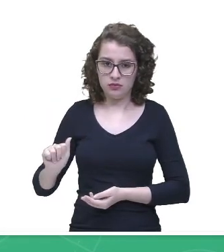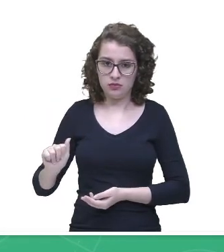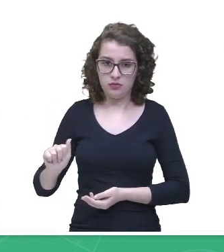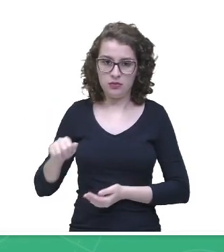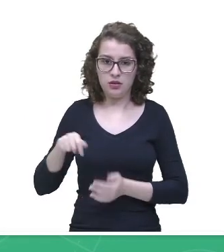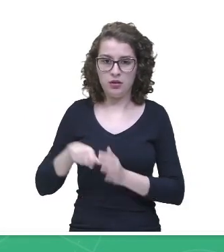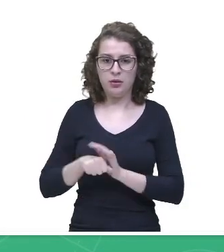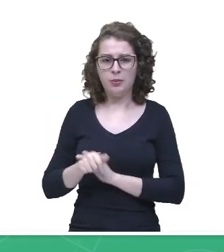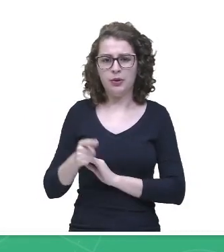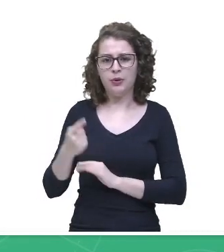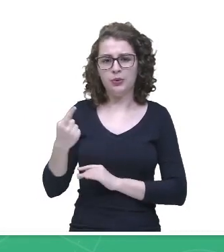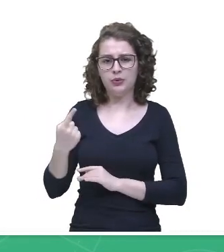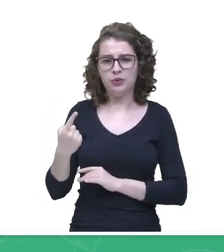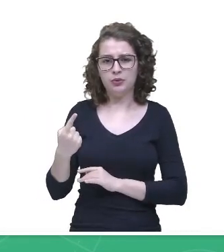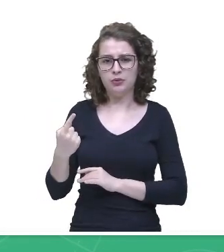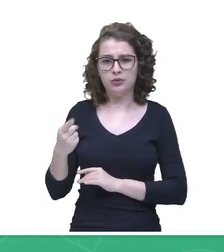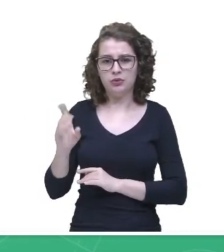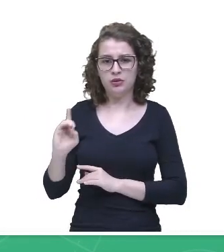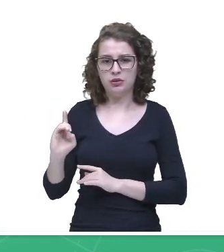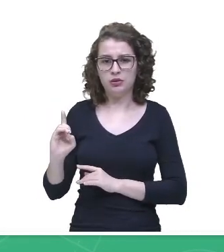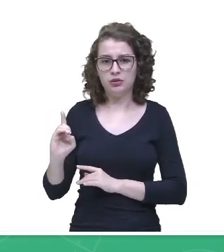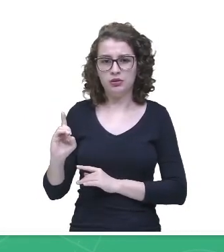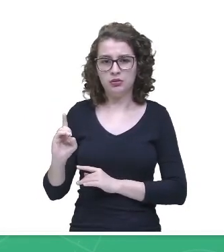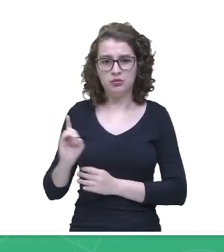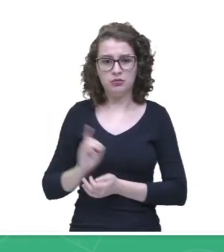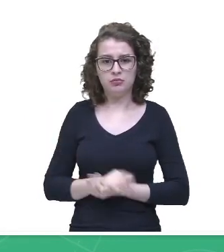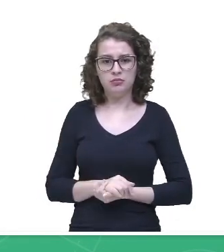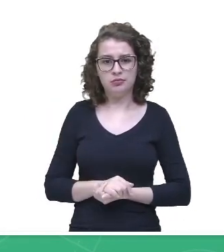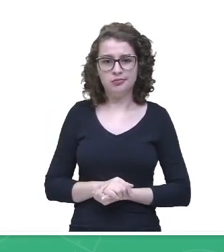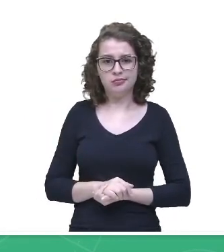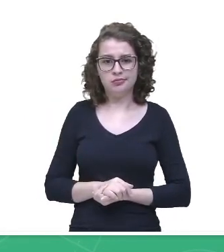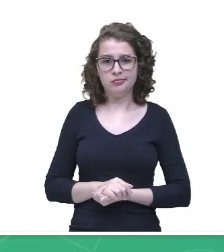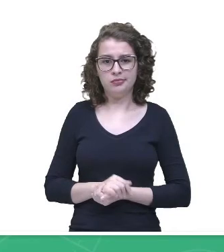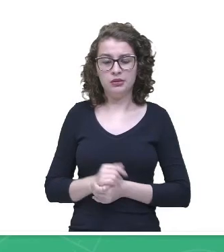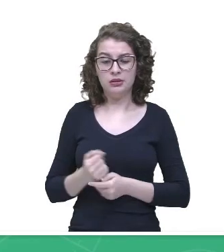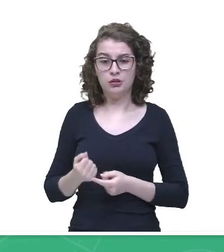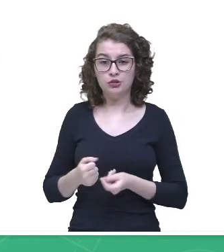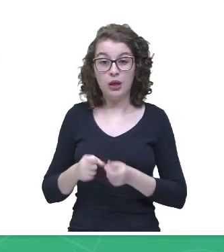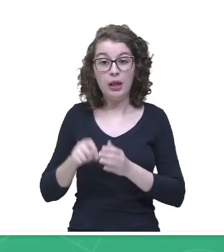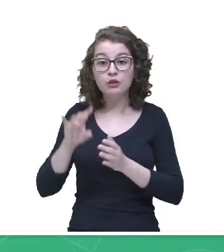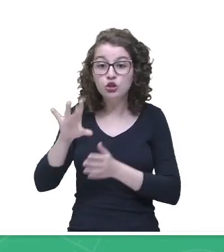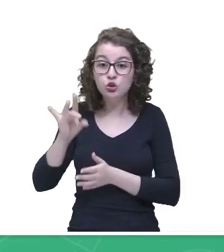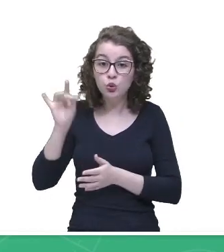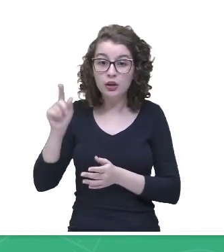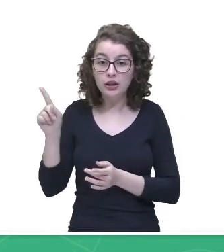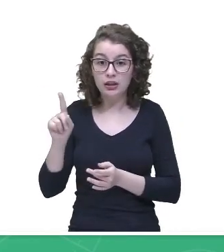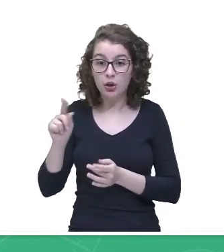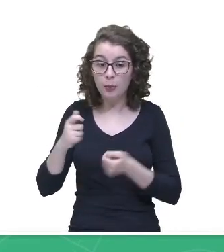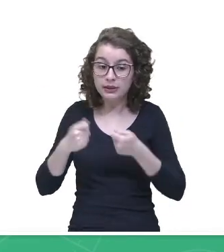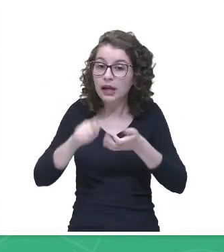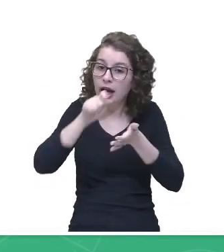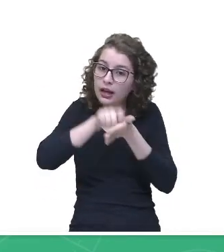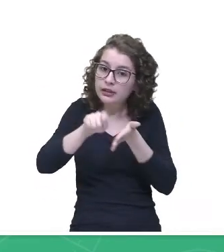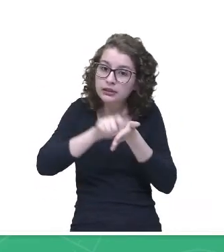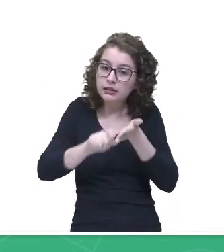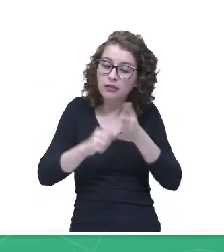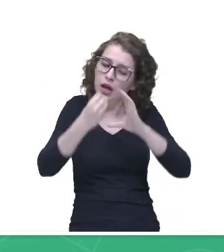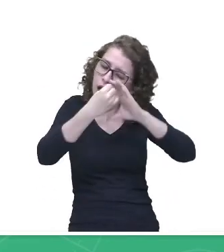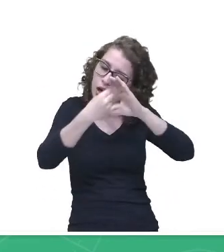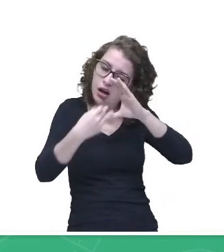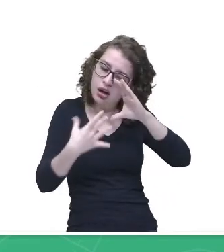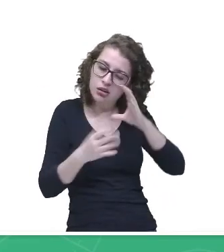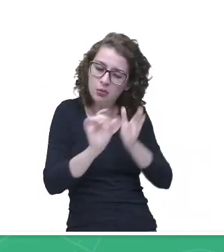primeira, Tatiana, não é para você marcar, é para você escrever as características de cada setor econômico, questão